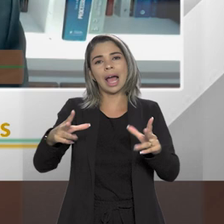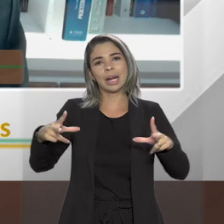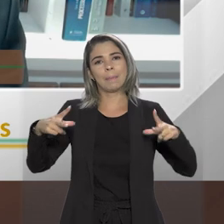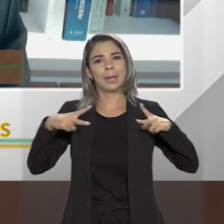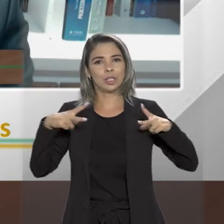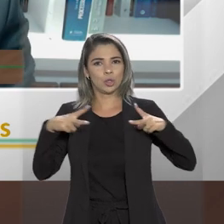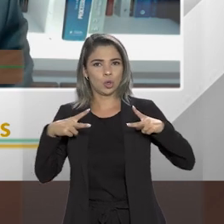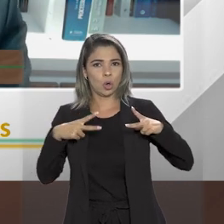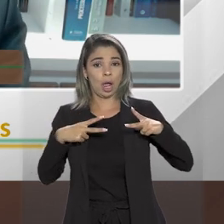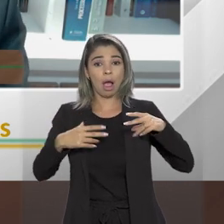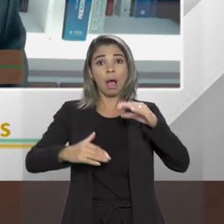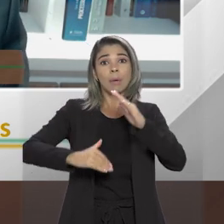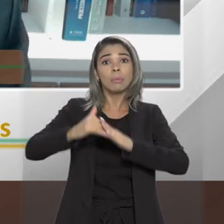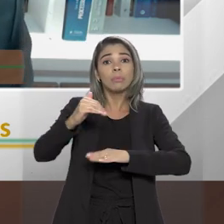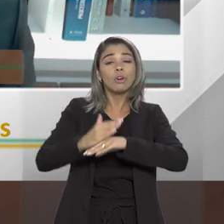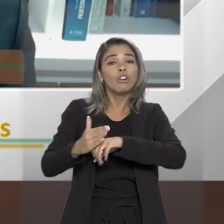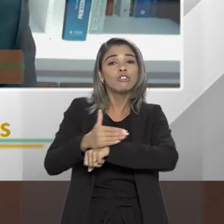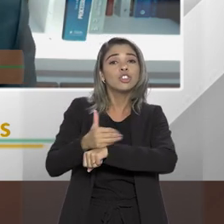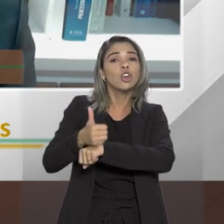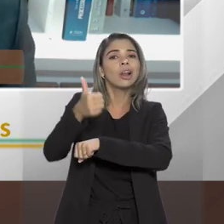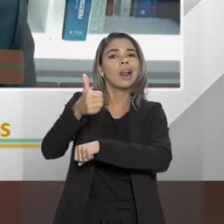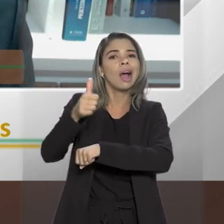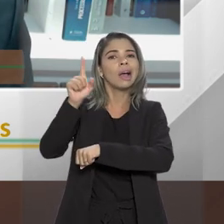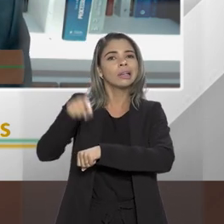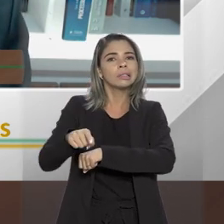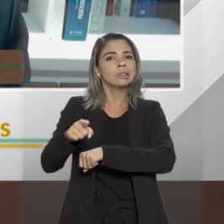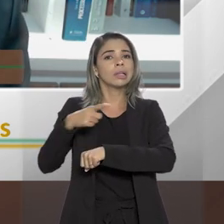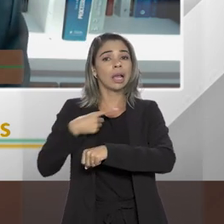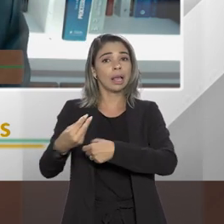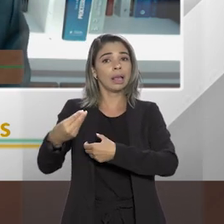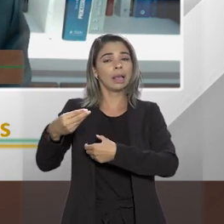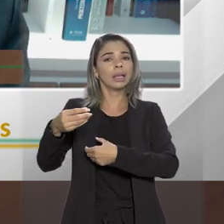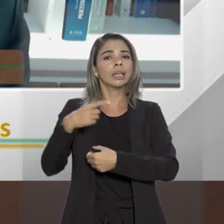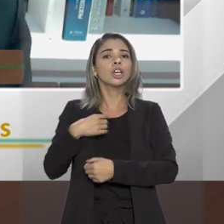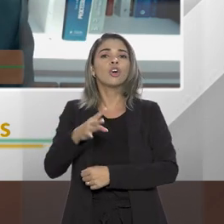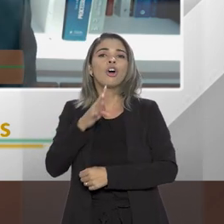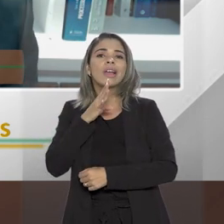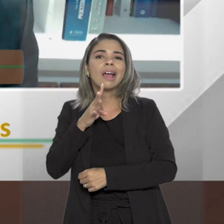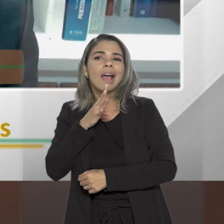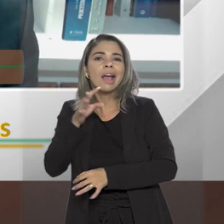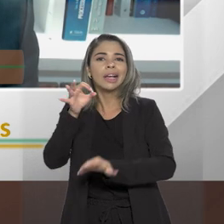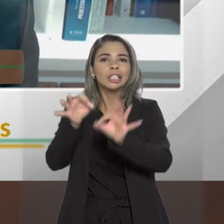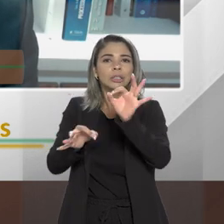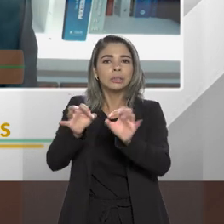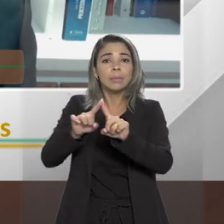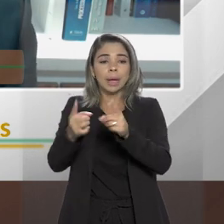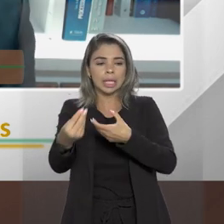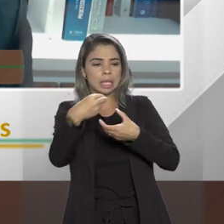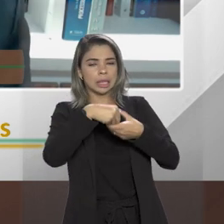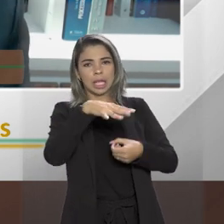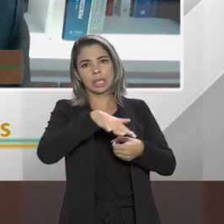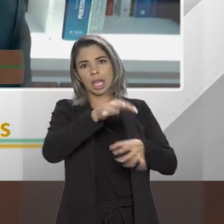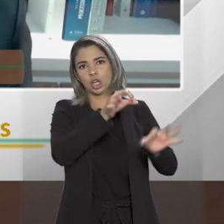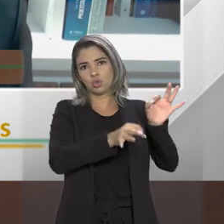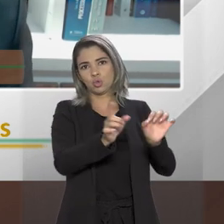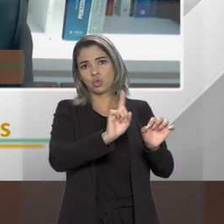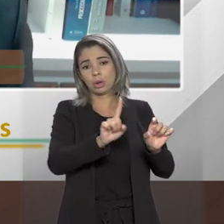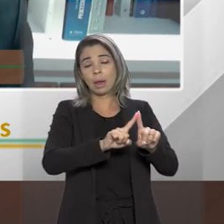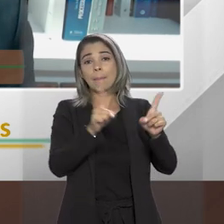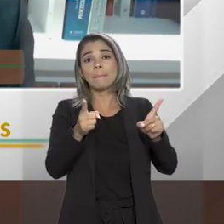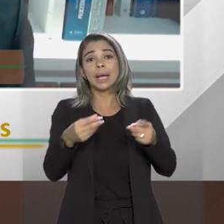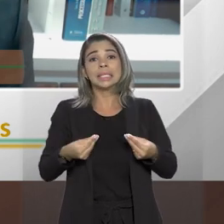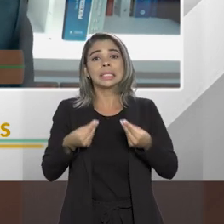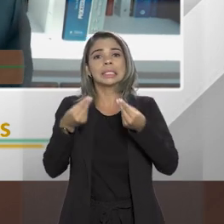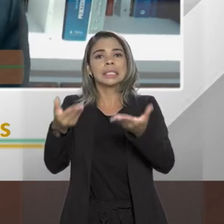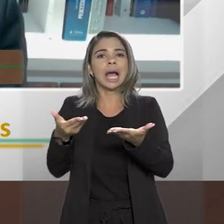com profissionais, pessoas físicas ou jurídicas, que, embora não façam parte do Poder Judiciário, prestem serviço para